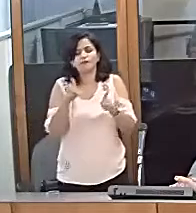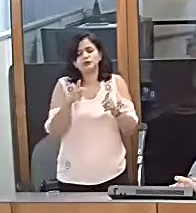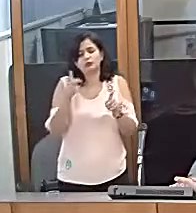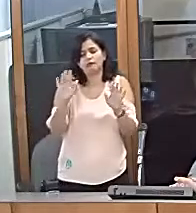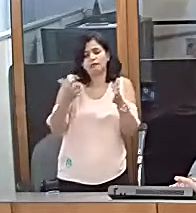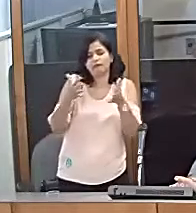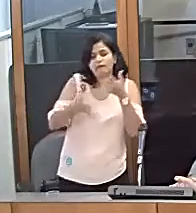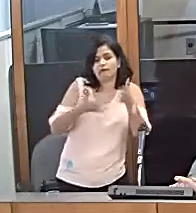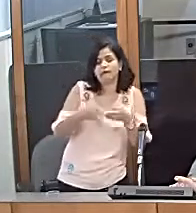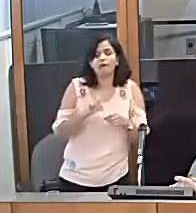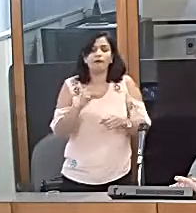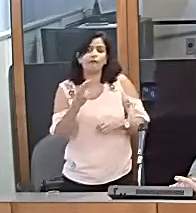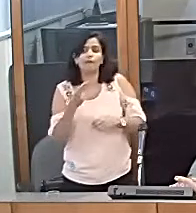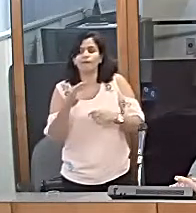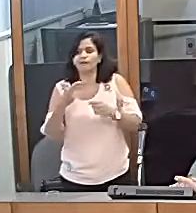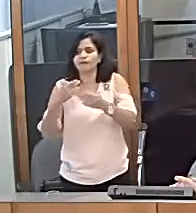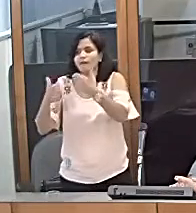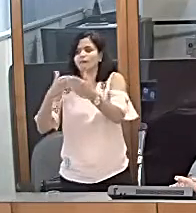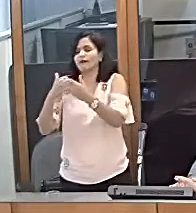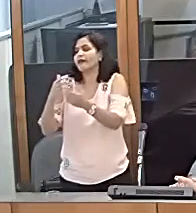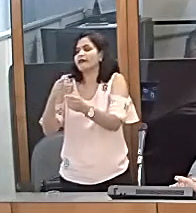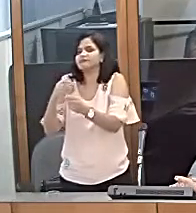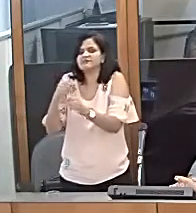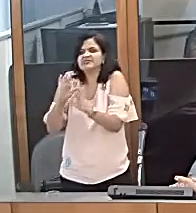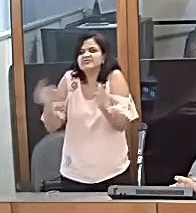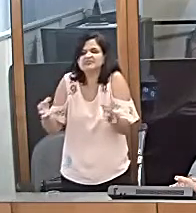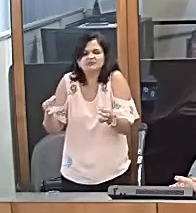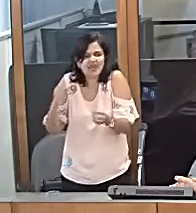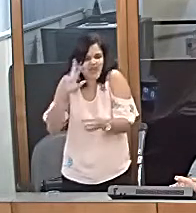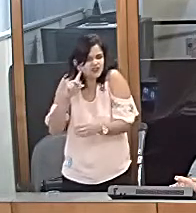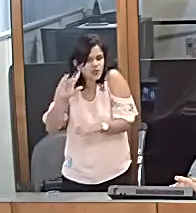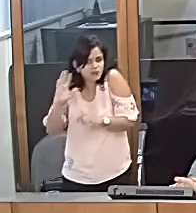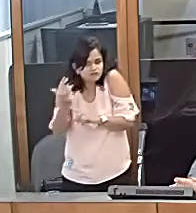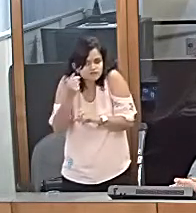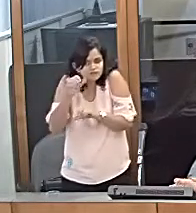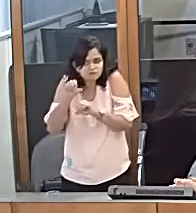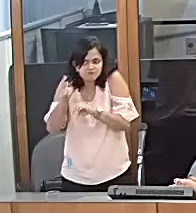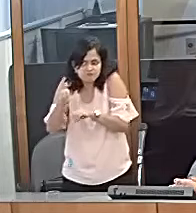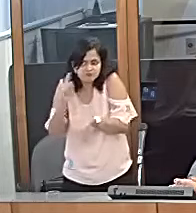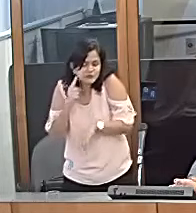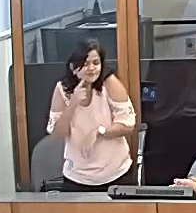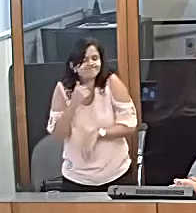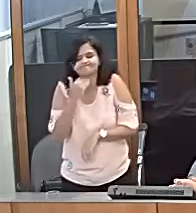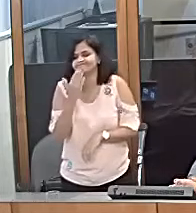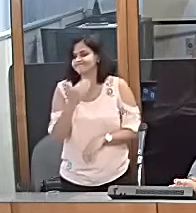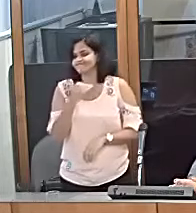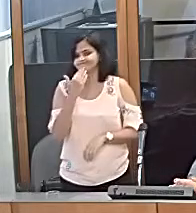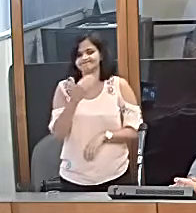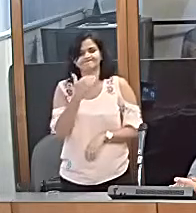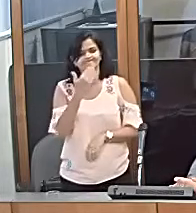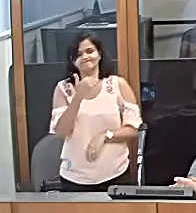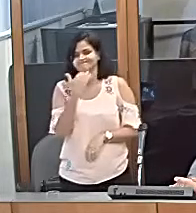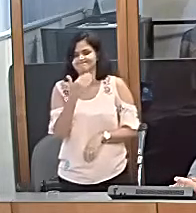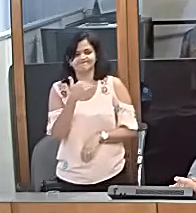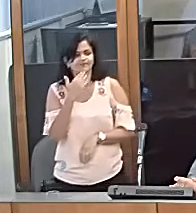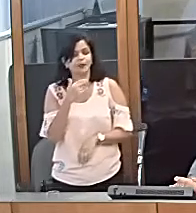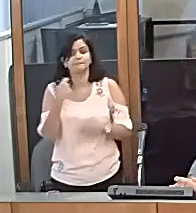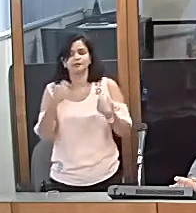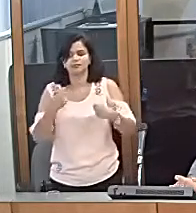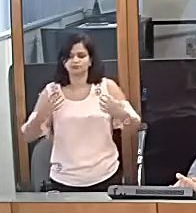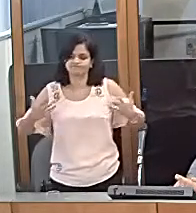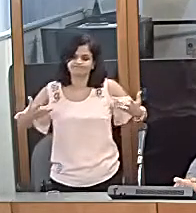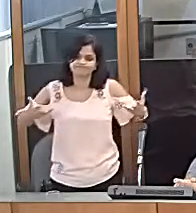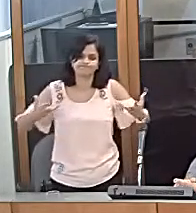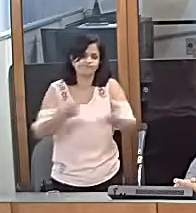A questão de ter a presença do intérprete em língua de sinais não garante uma educação efetiva. Professores